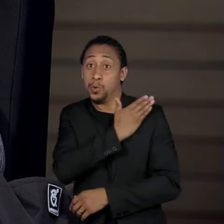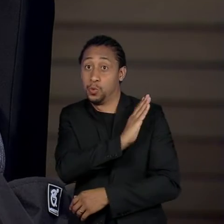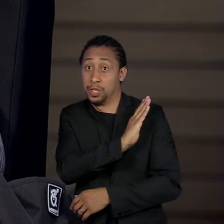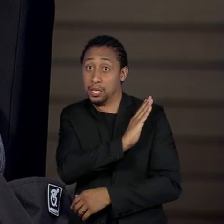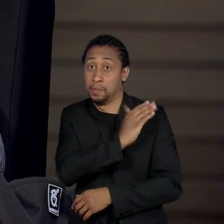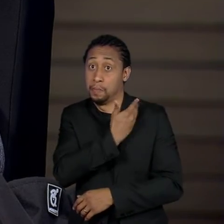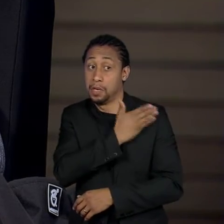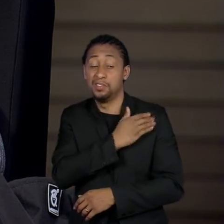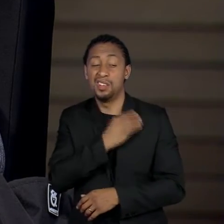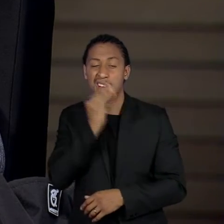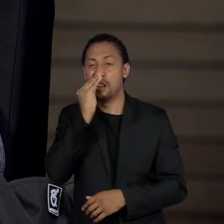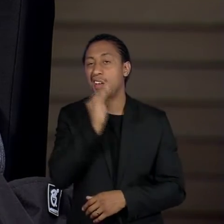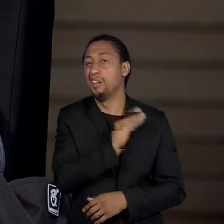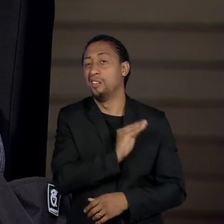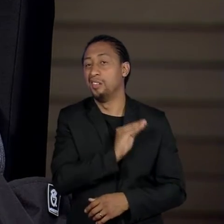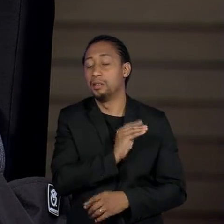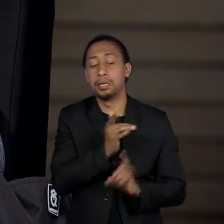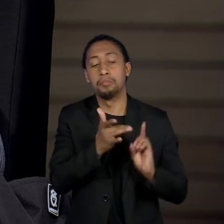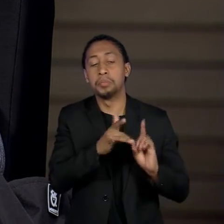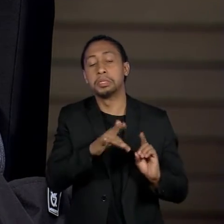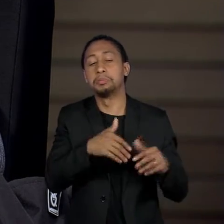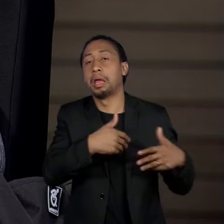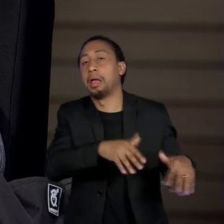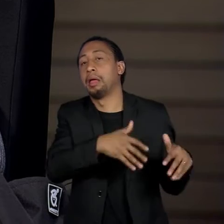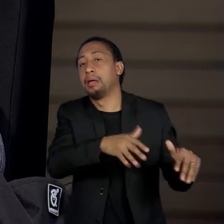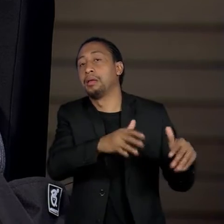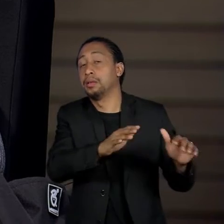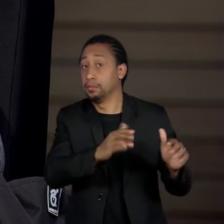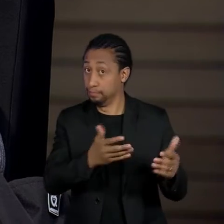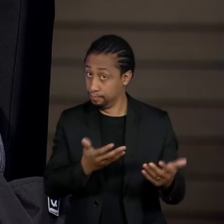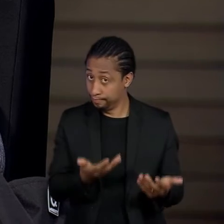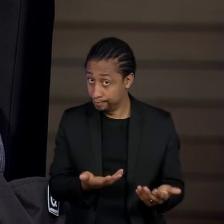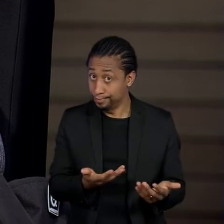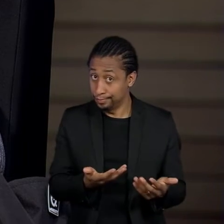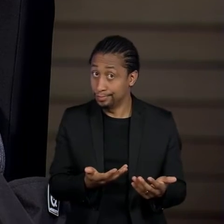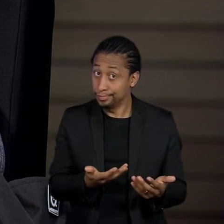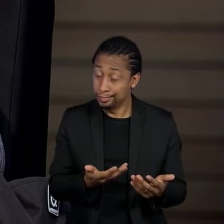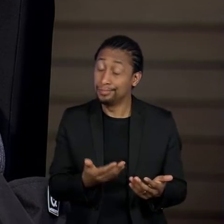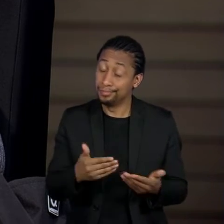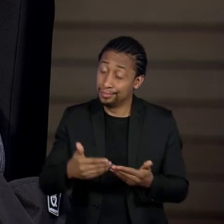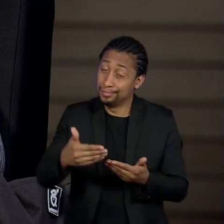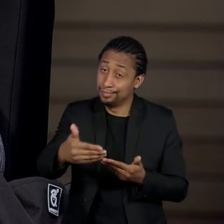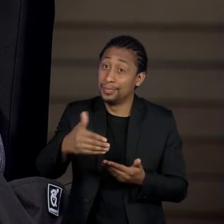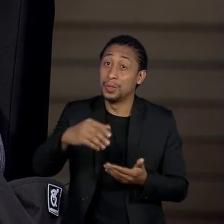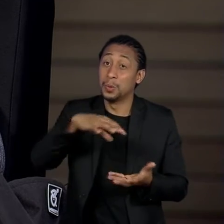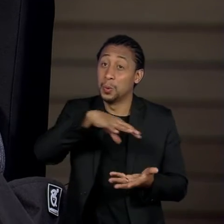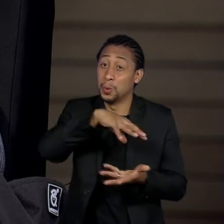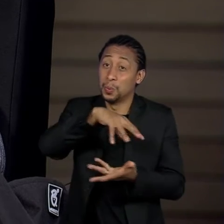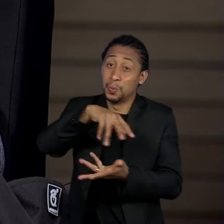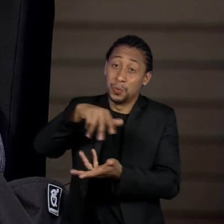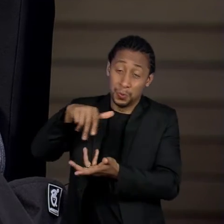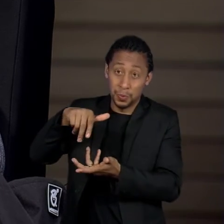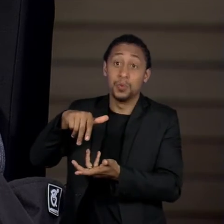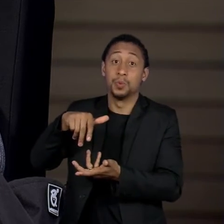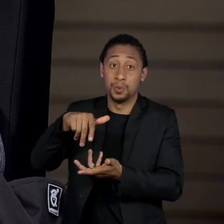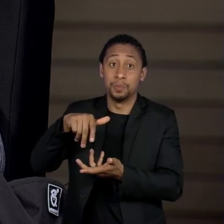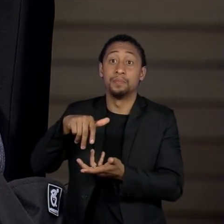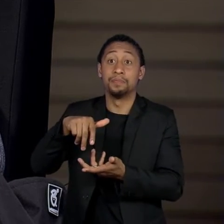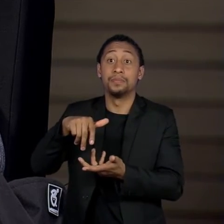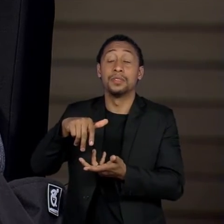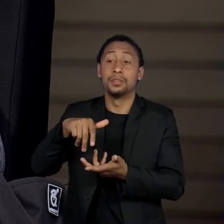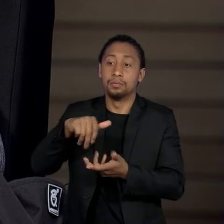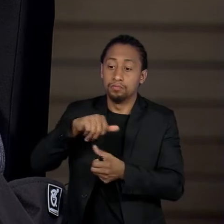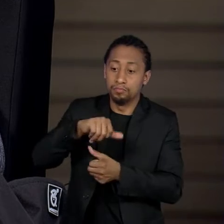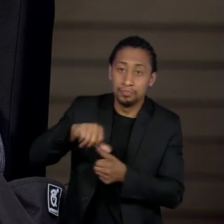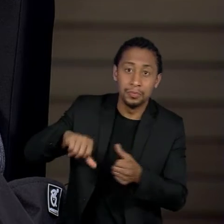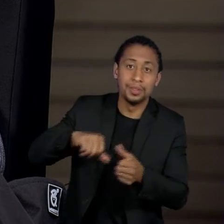preconceito, né, o capacitismo em si, a gente vai ter um mundo mais diverso e um mundo mais